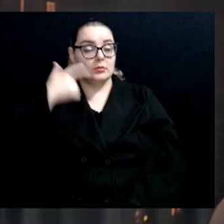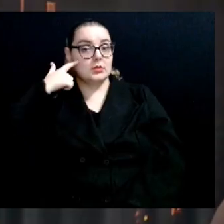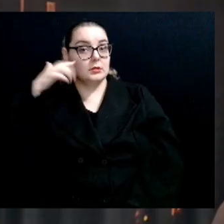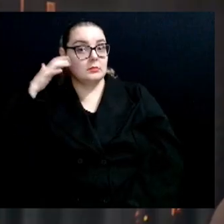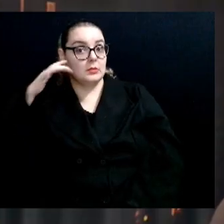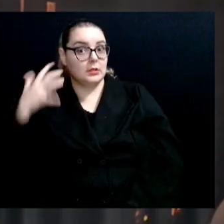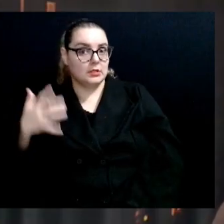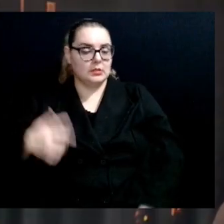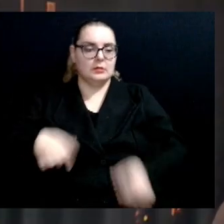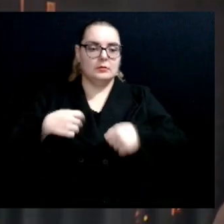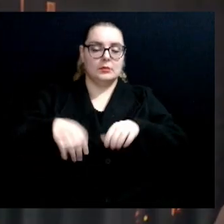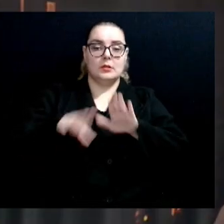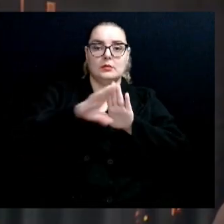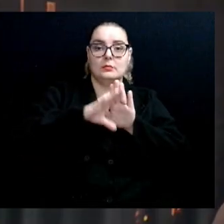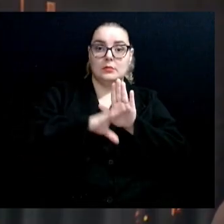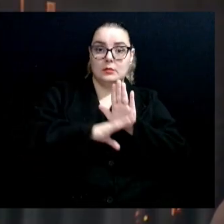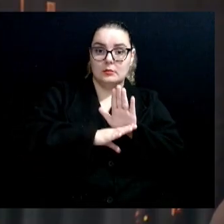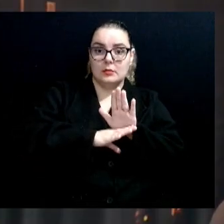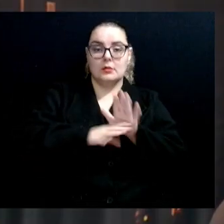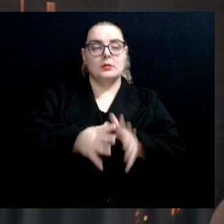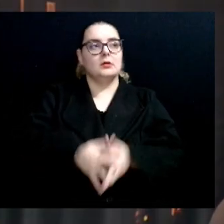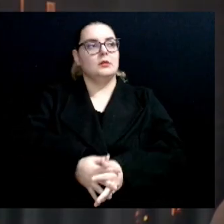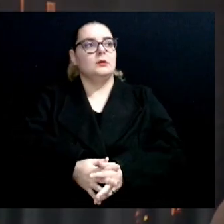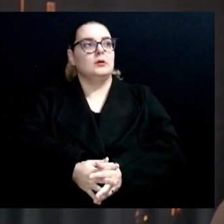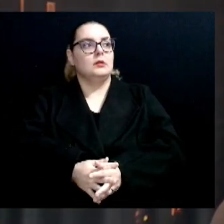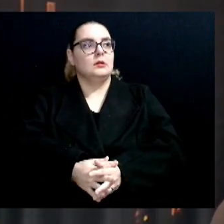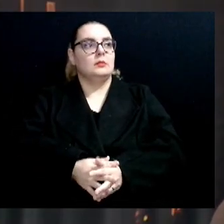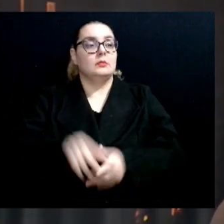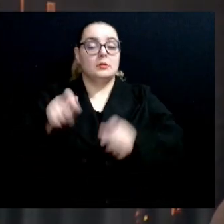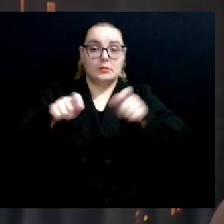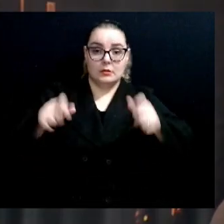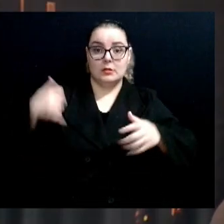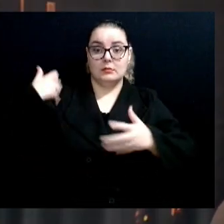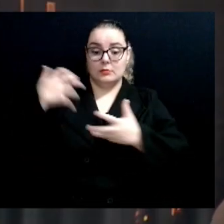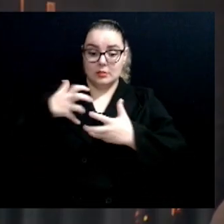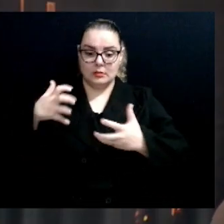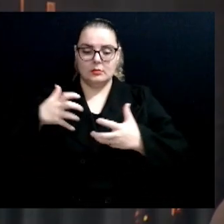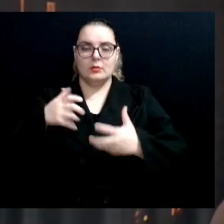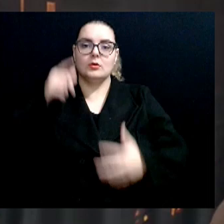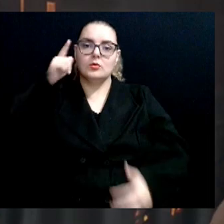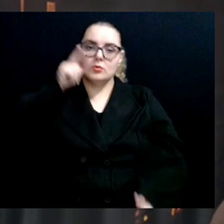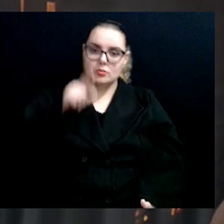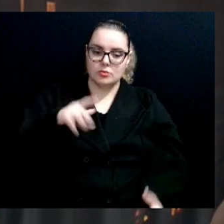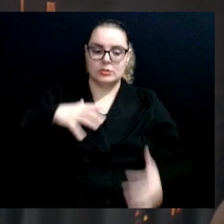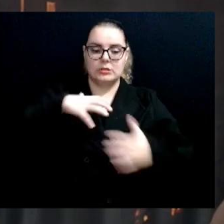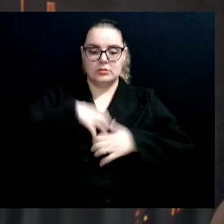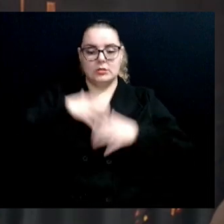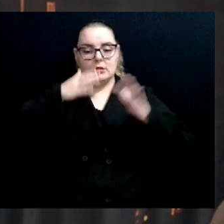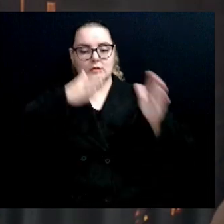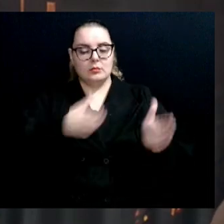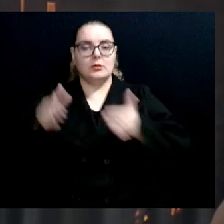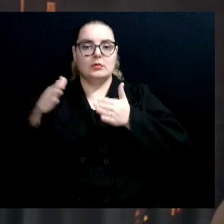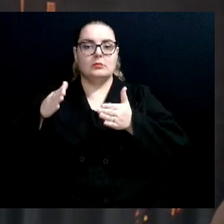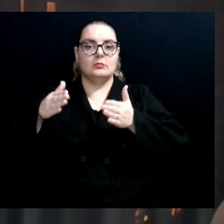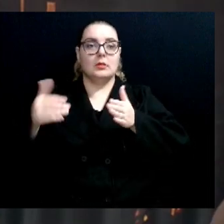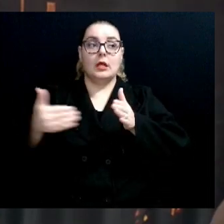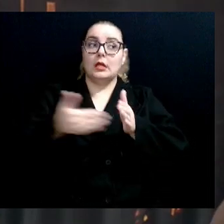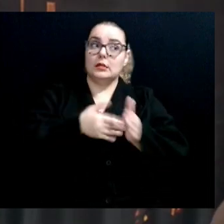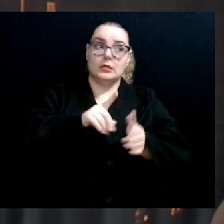programas, né, para que essas pessoas idosas elas consigam se sentir produtivas, mesmo não fazendo parte da